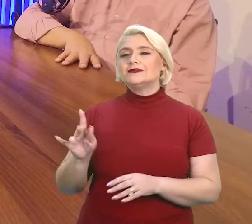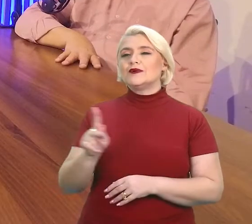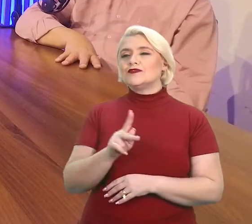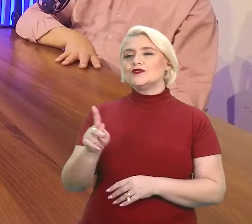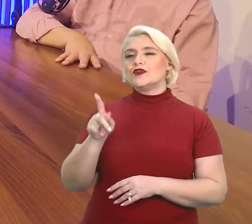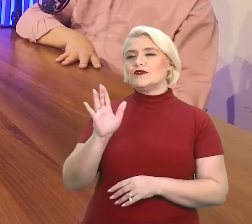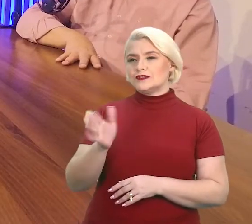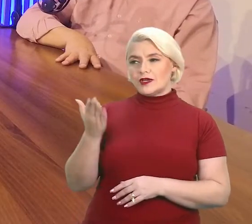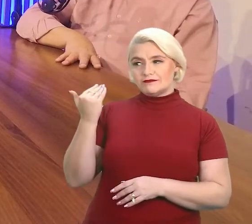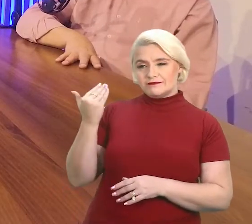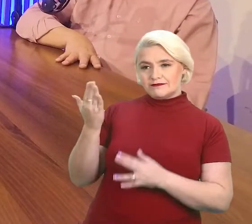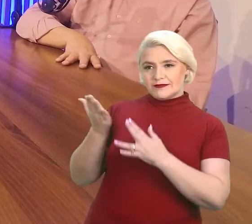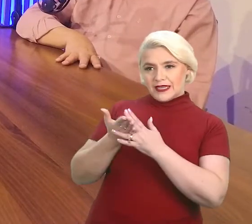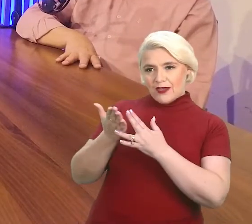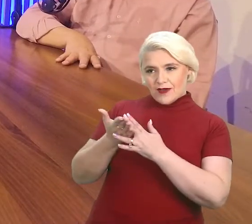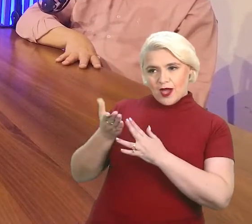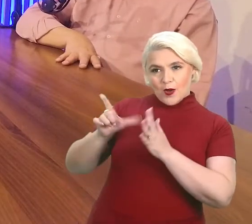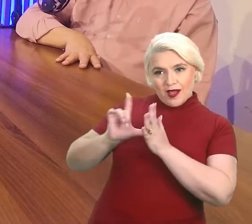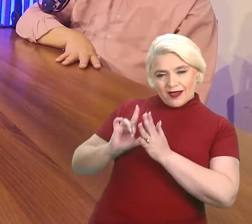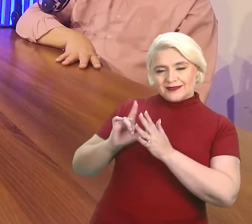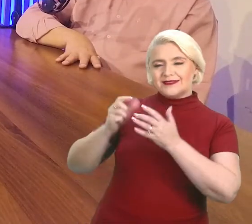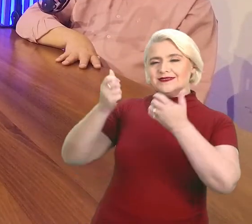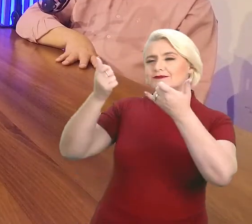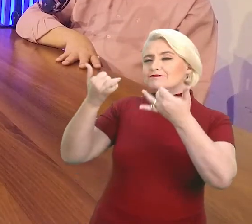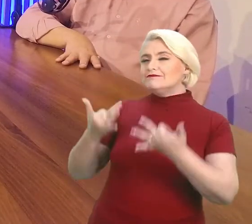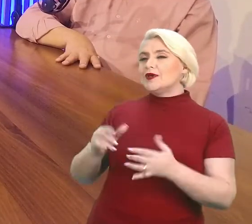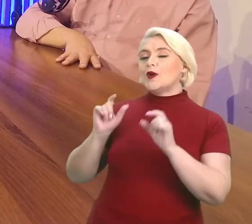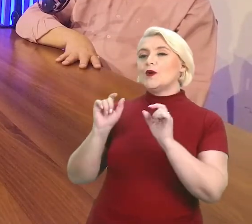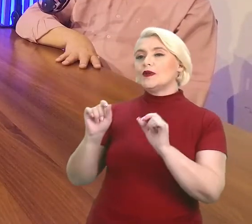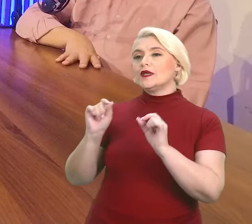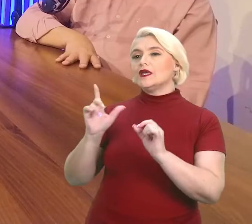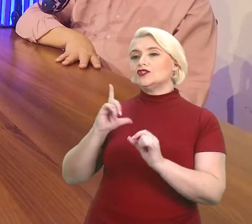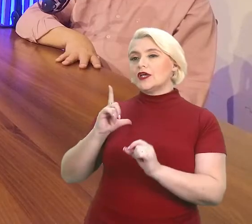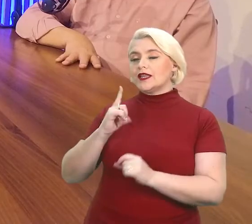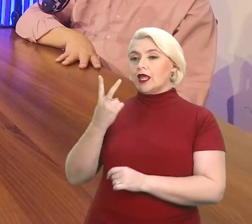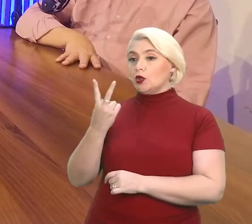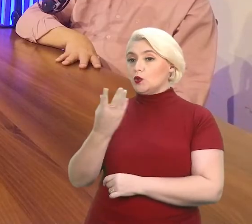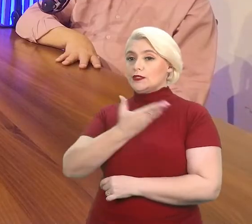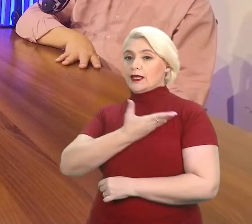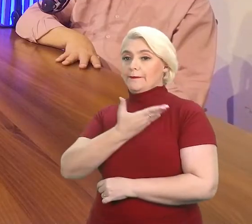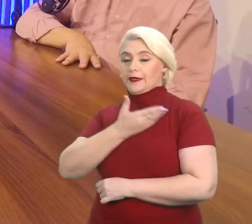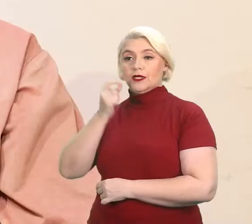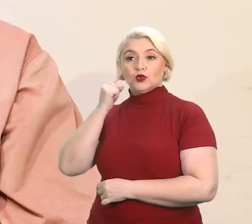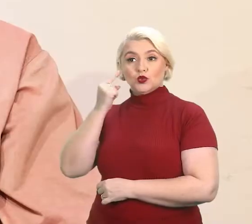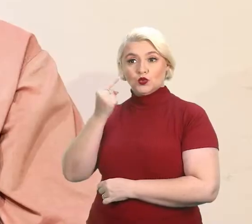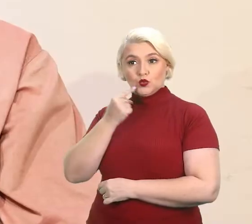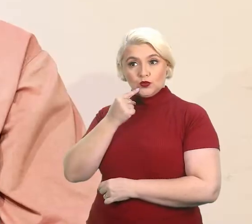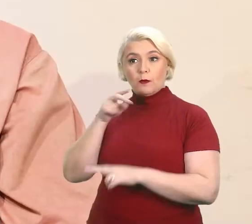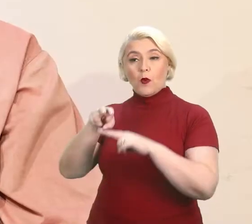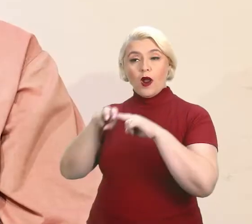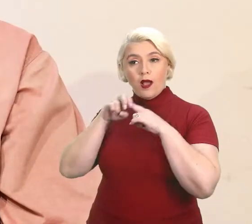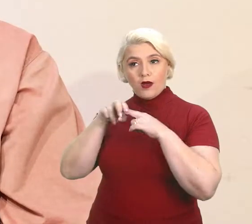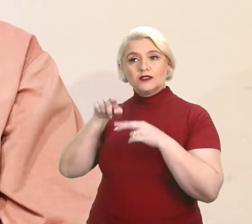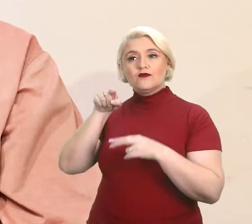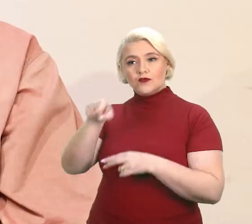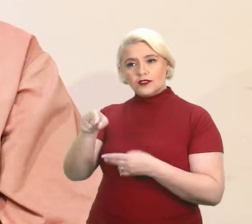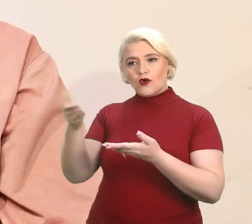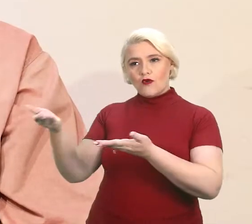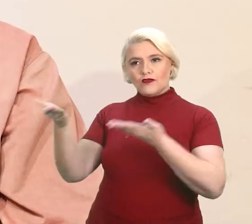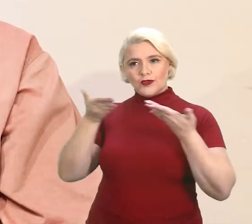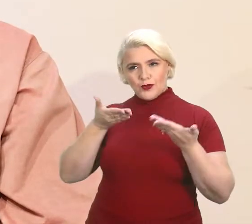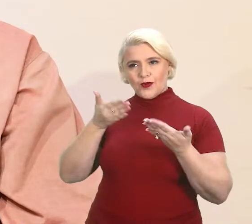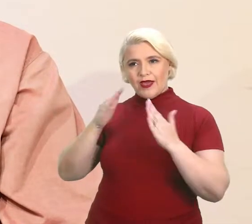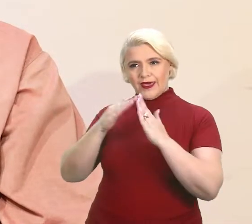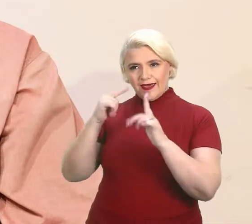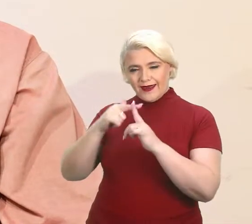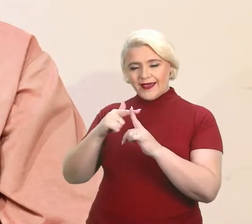me falava no bloco anterior que foram 2 amigas surdas que você convidou para a